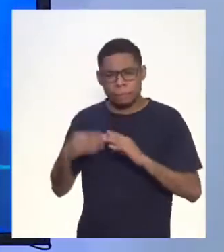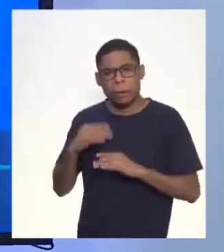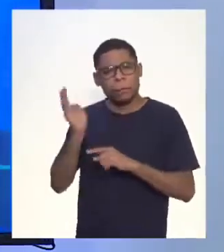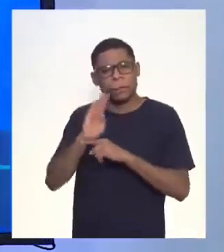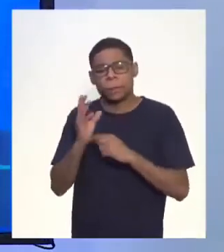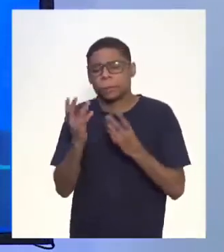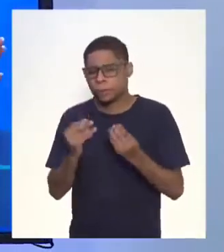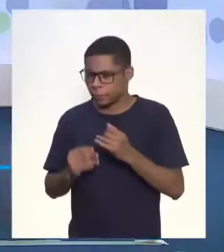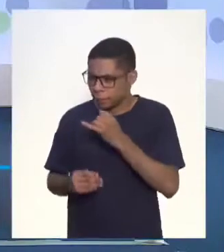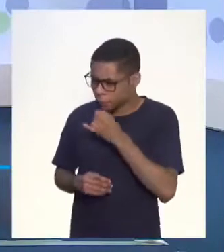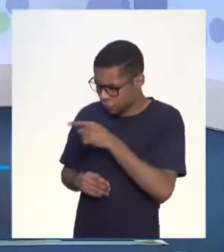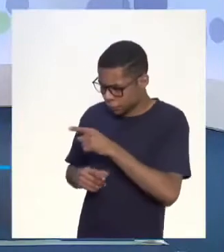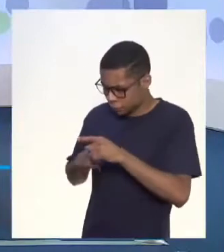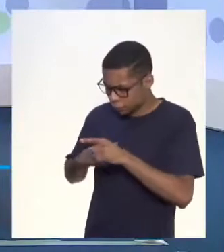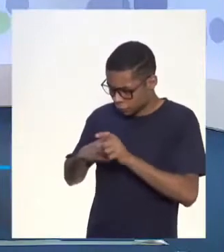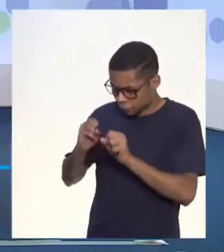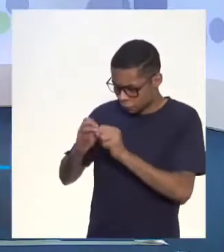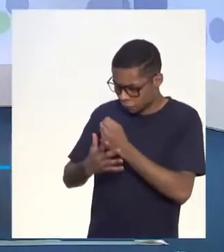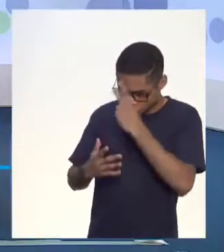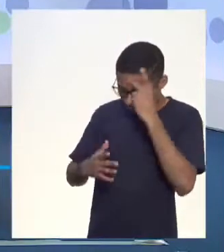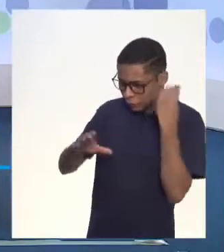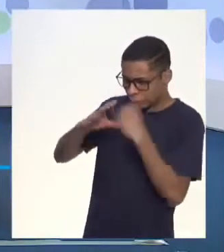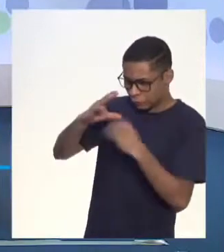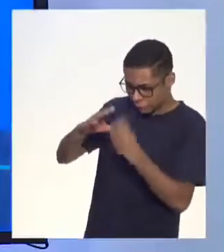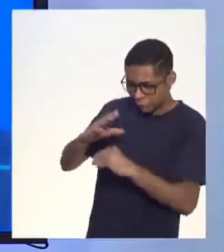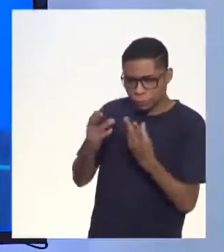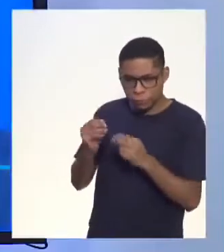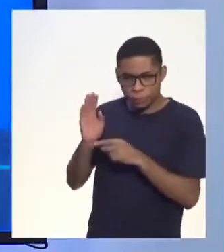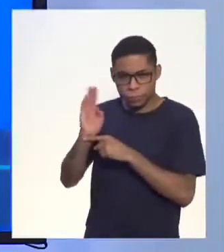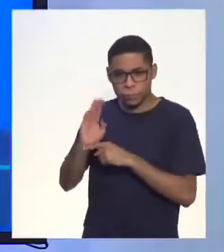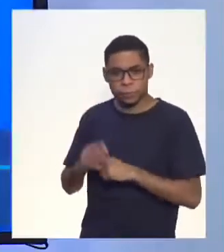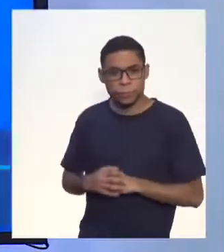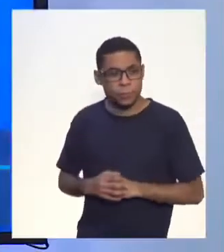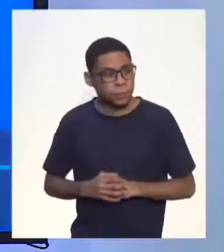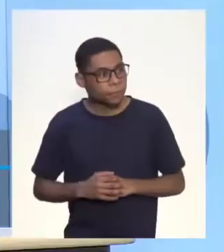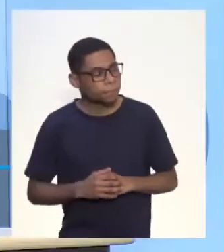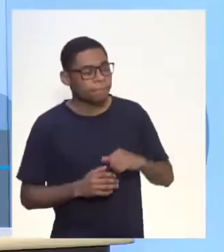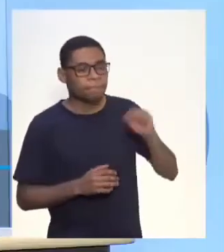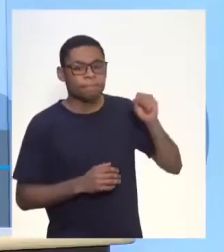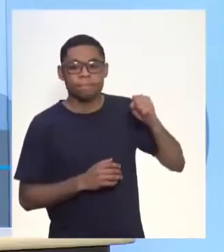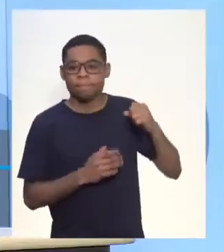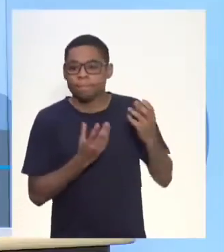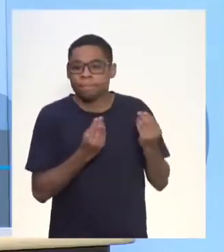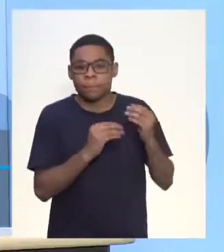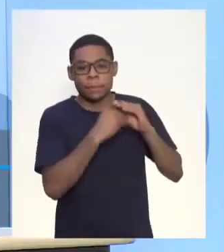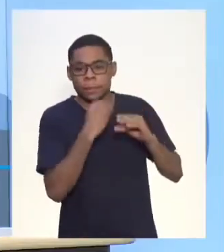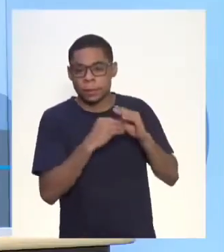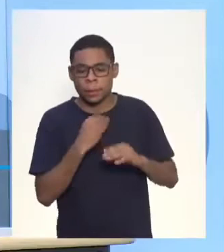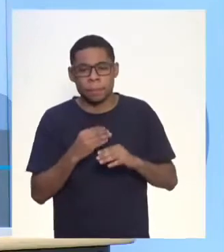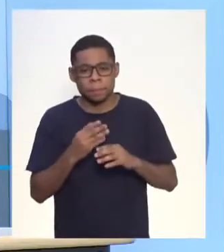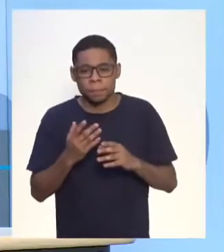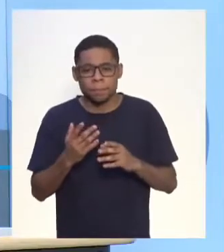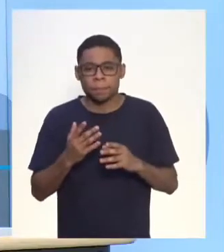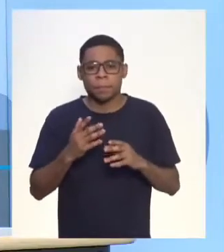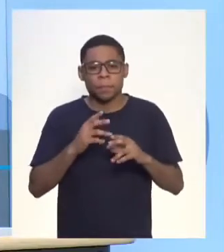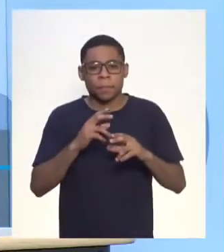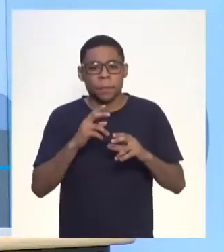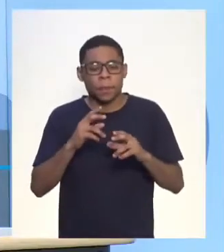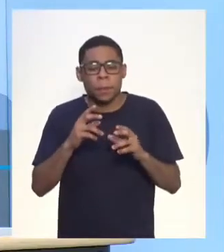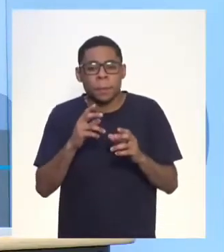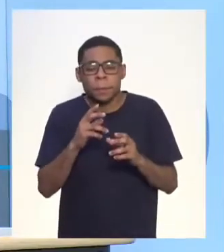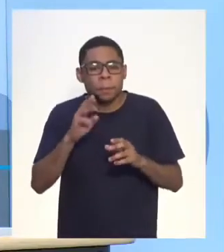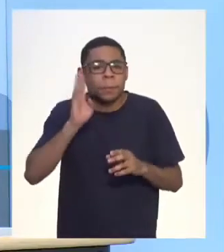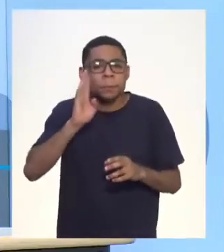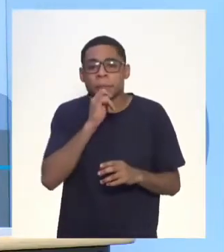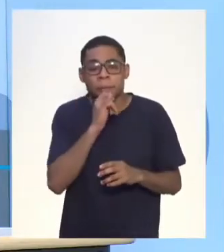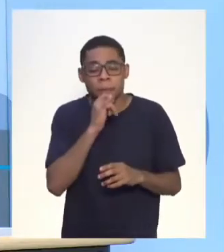bastante vídeos agora, professor, ou acha que aumentaram assim, a questão de receber? Bastante coisa, principalmente receita para Covid, né? O pessoal